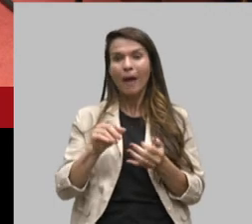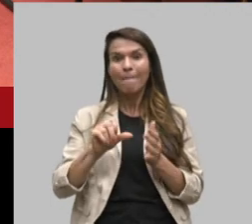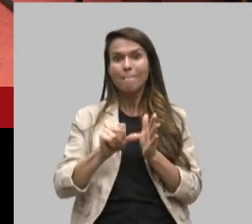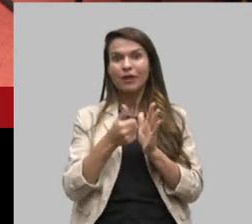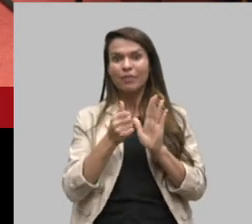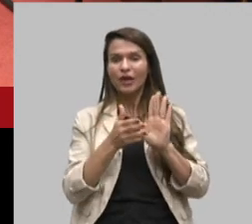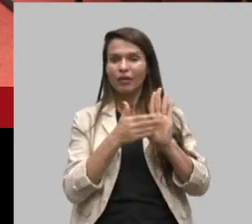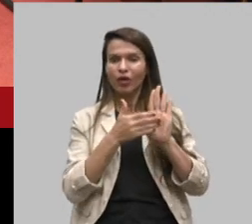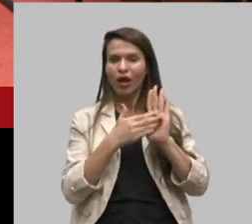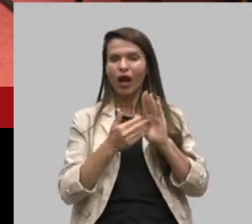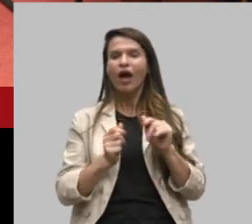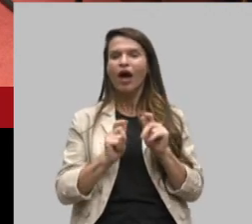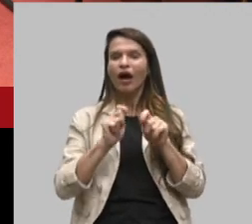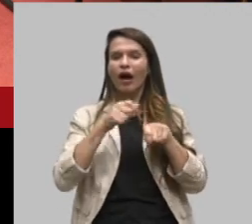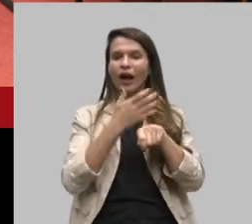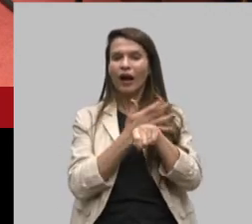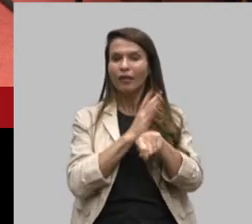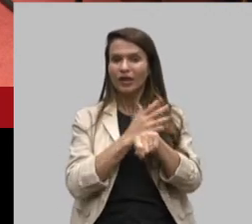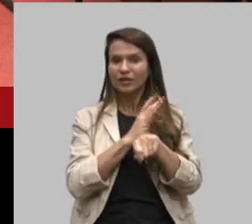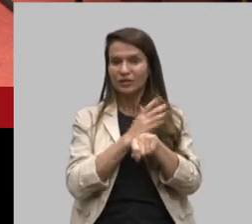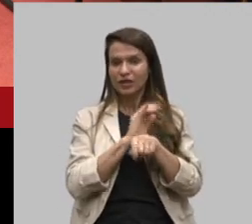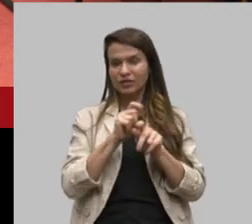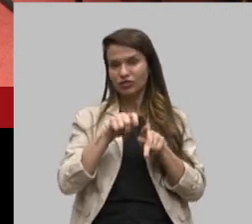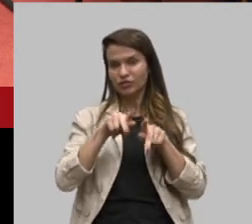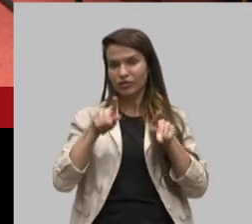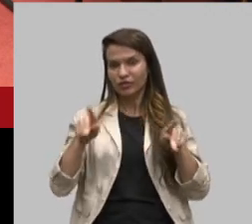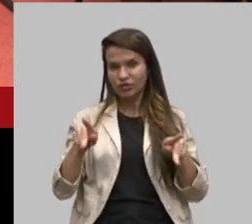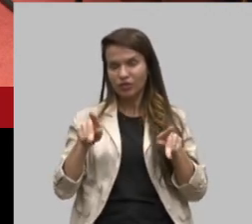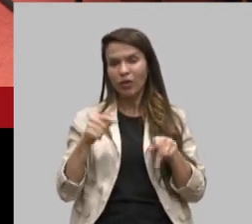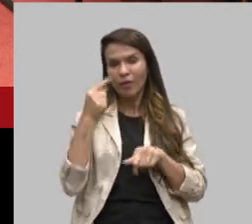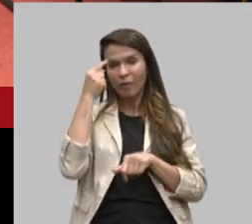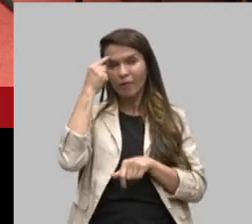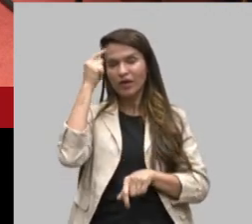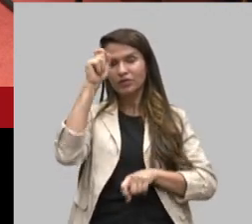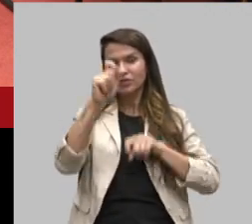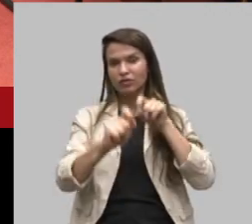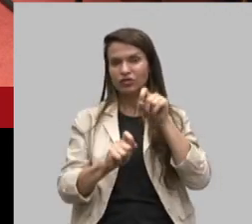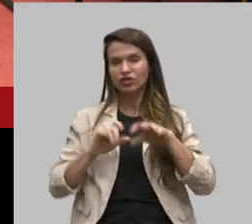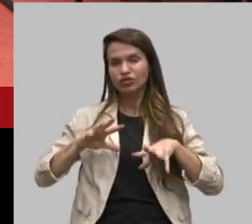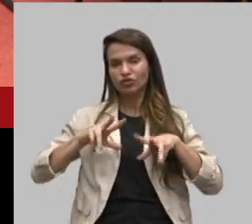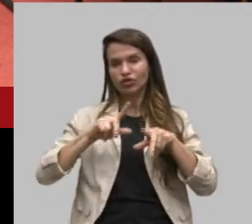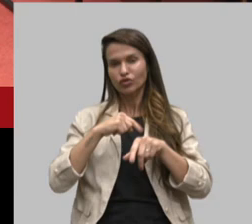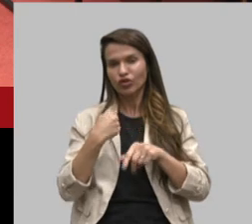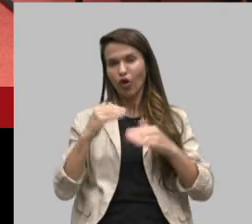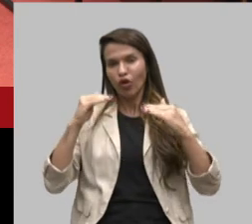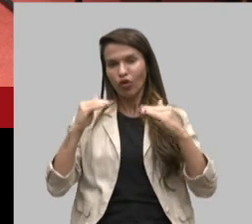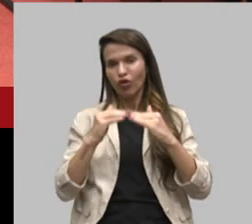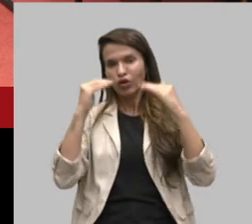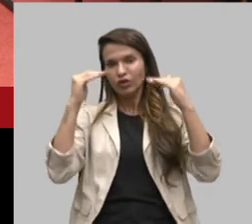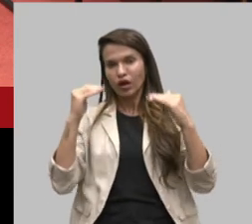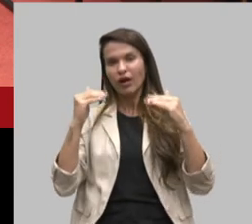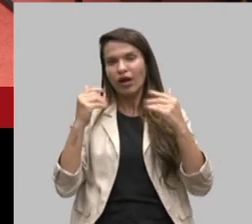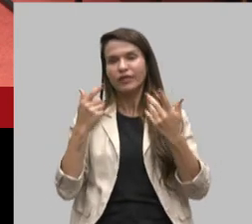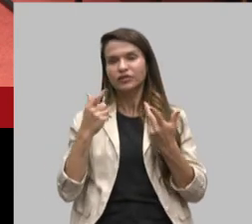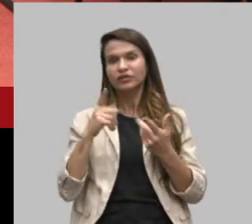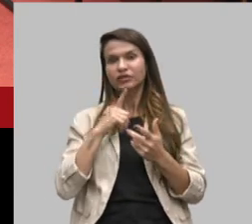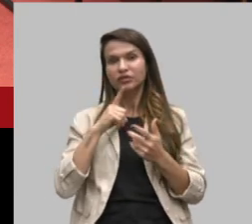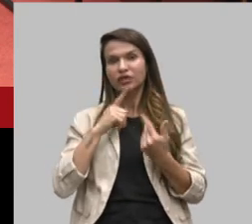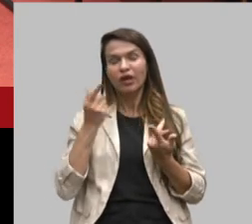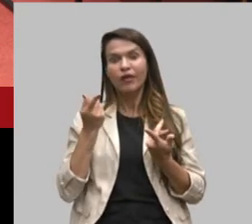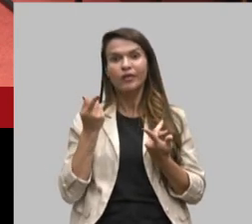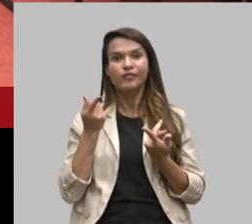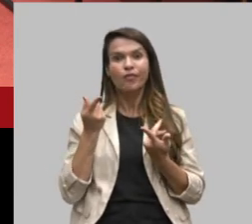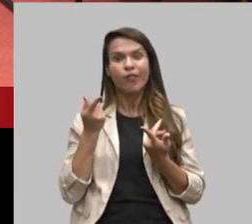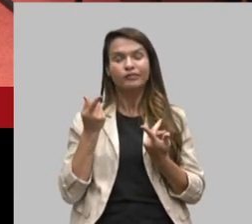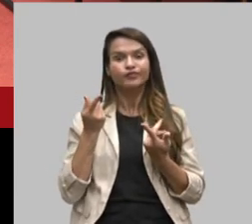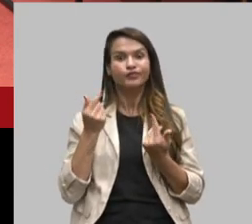capacitação dos professores Então eu penso o seguinte se todos nós concordar e entrarmos no consenso nós podemos